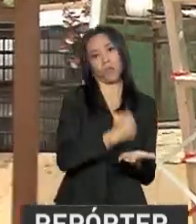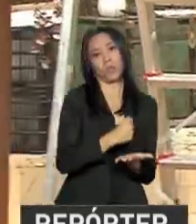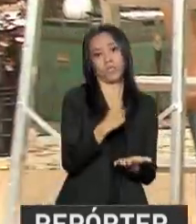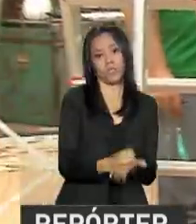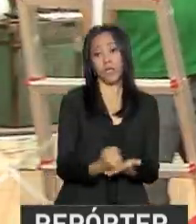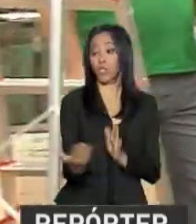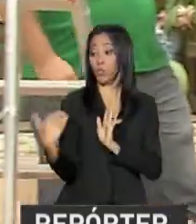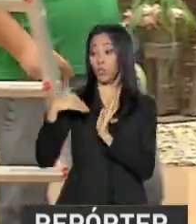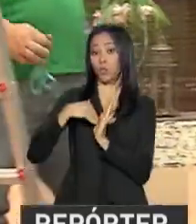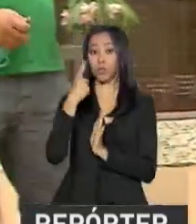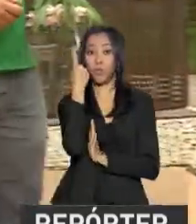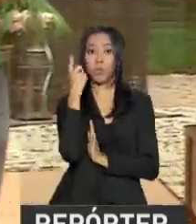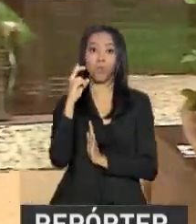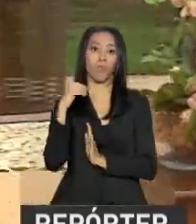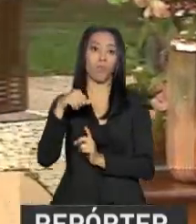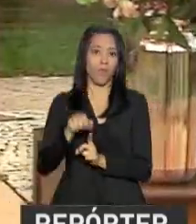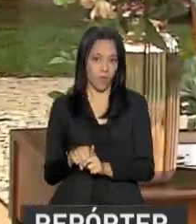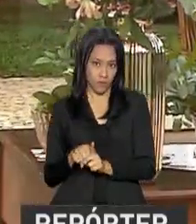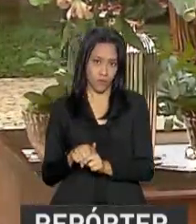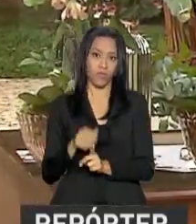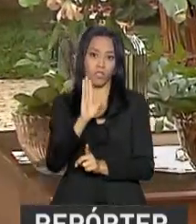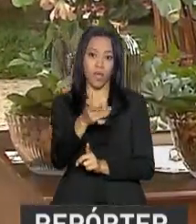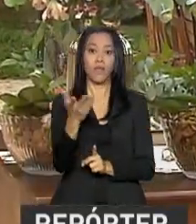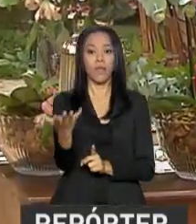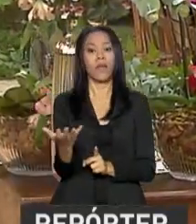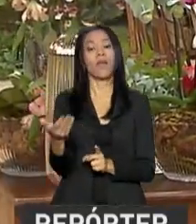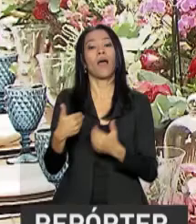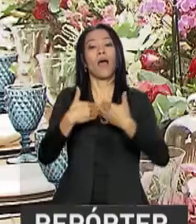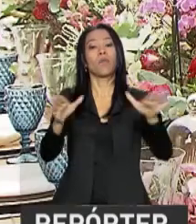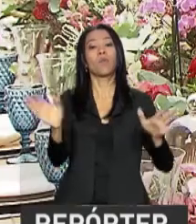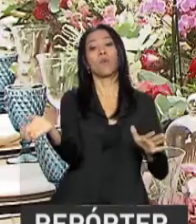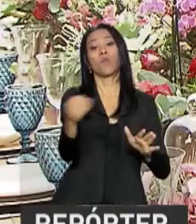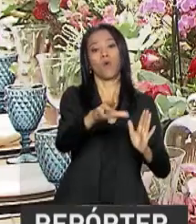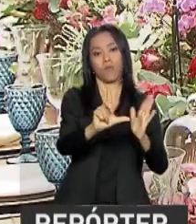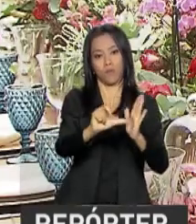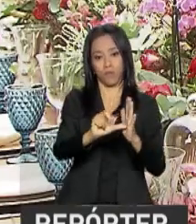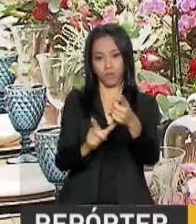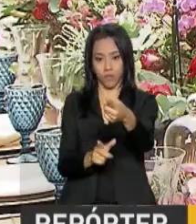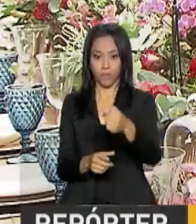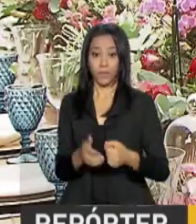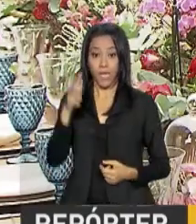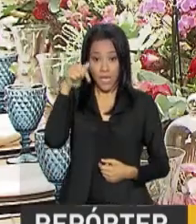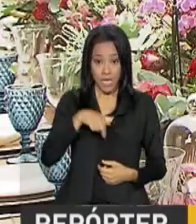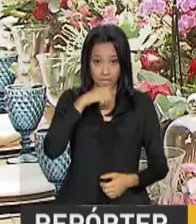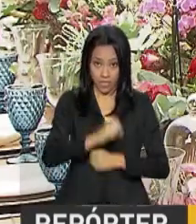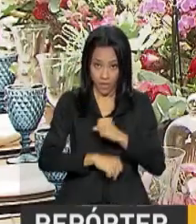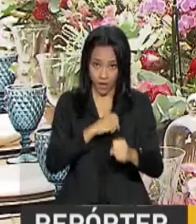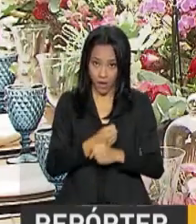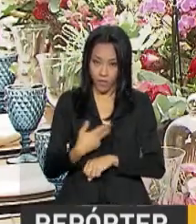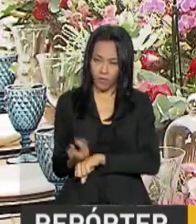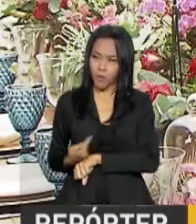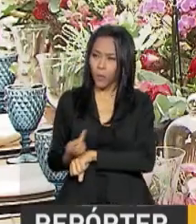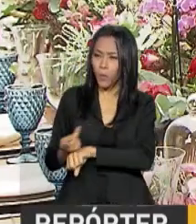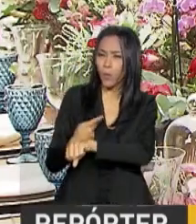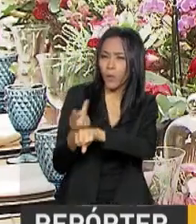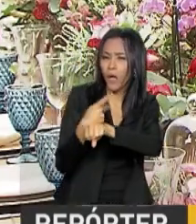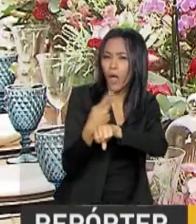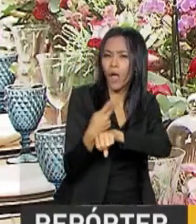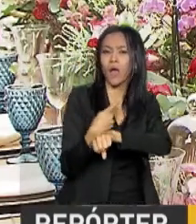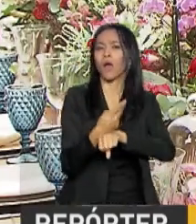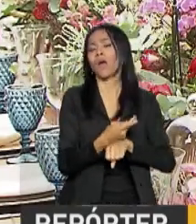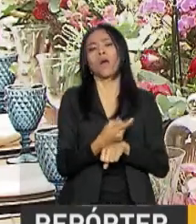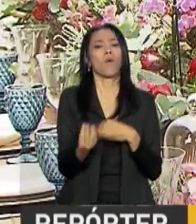contratado há um mês e quer abrir uma nova loja esse ano a gente vai captar mais informações de mercado é